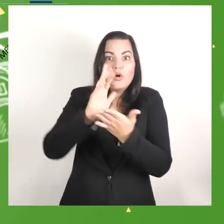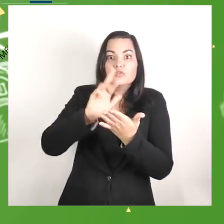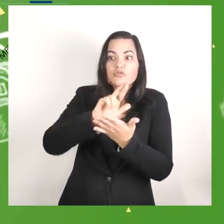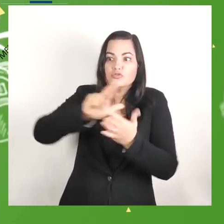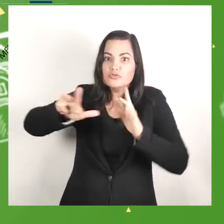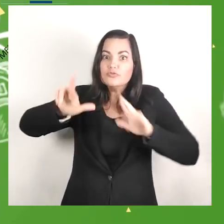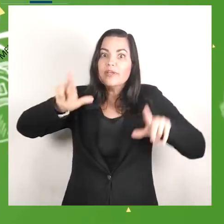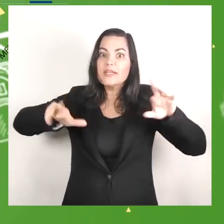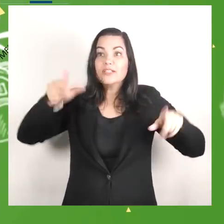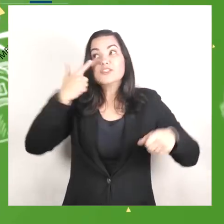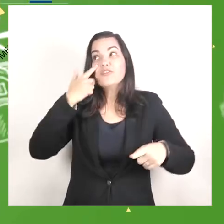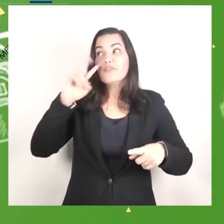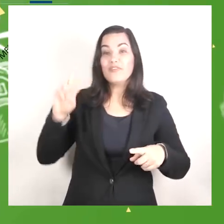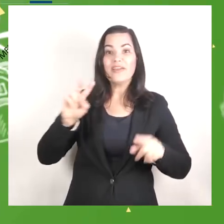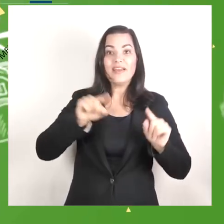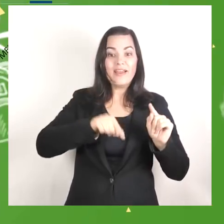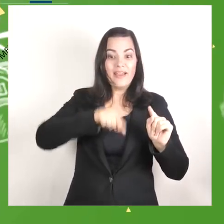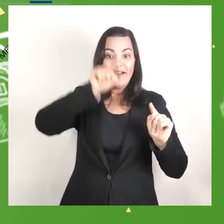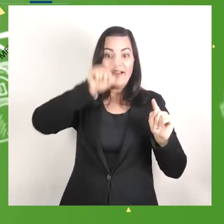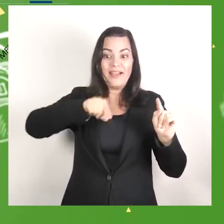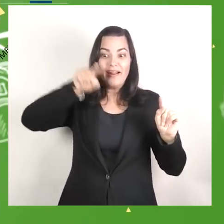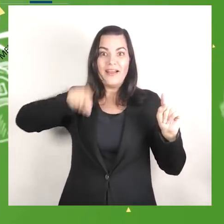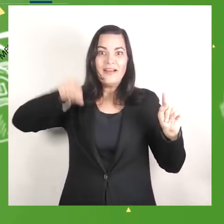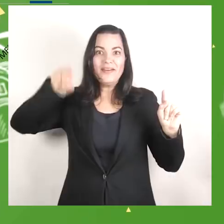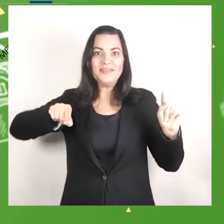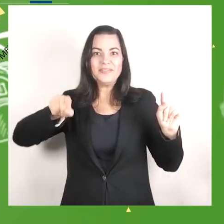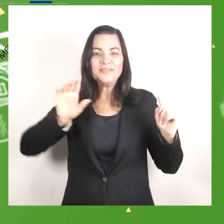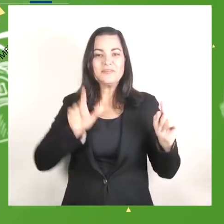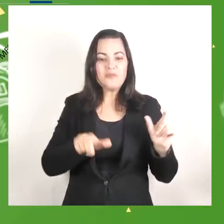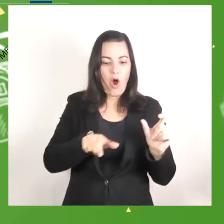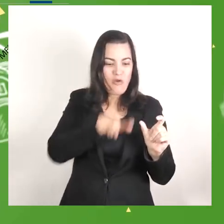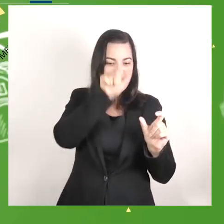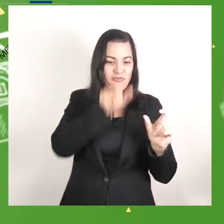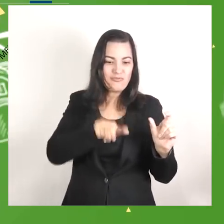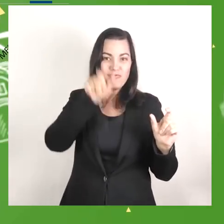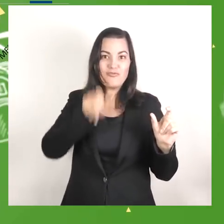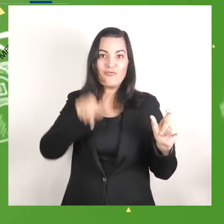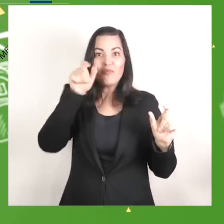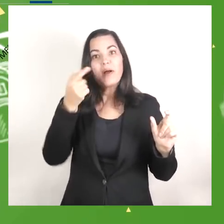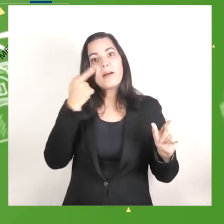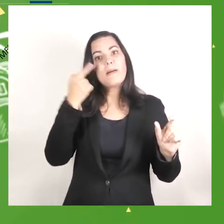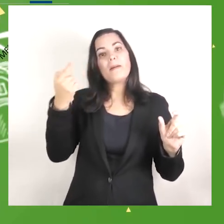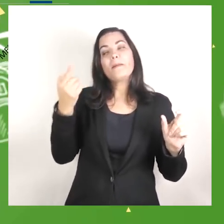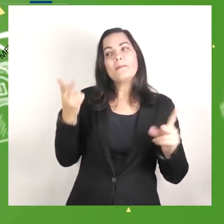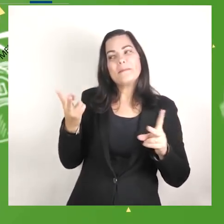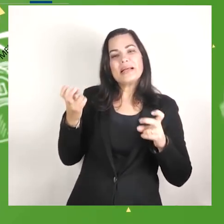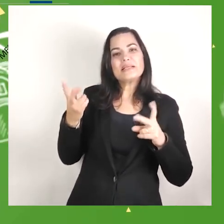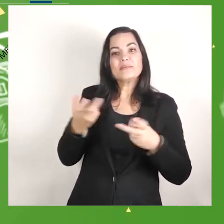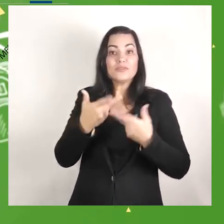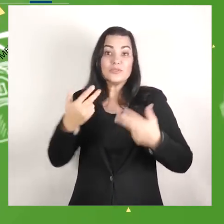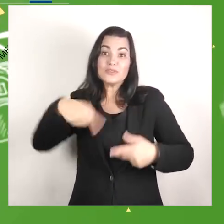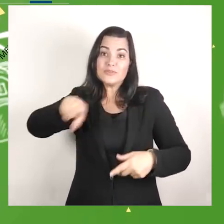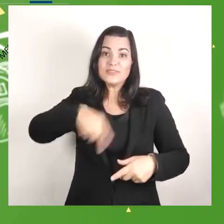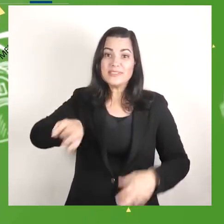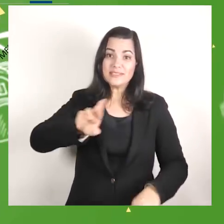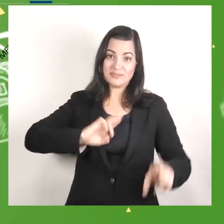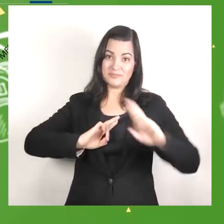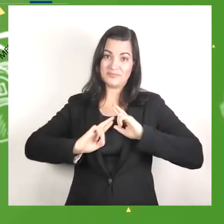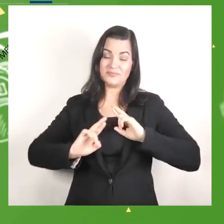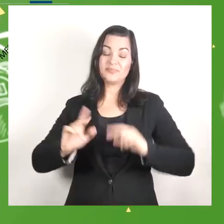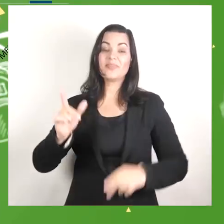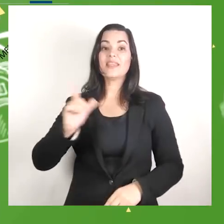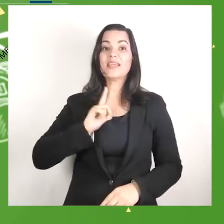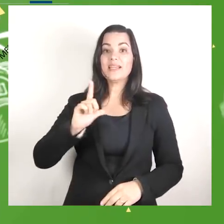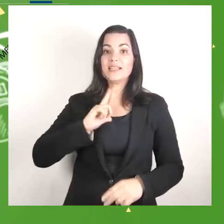distribuídas. Olha que legal esse gráfico que foi montado aí, pensando em tudo aquilo que vocês responderam. Então,